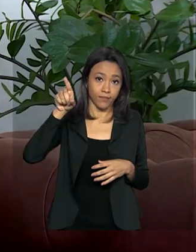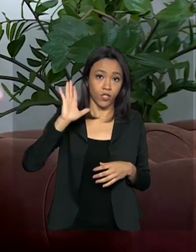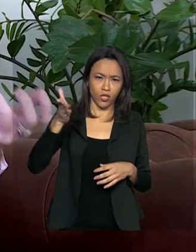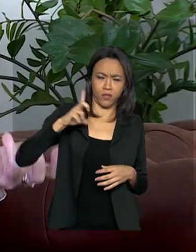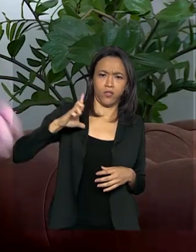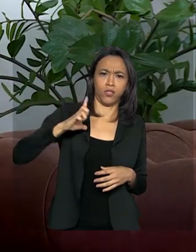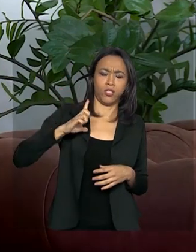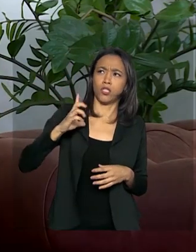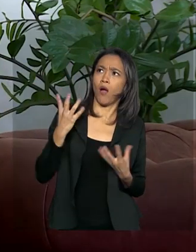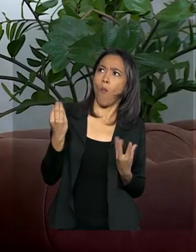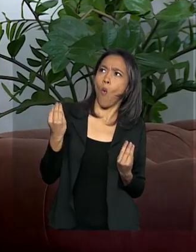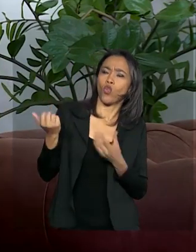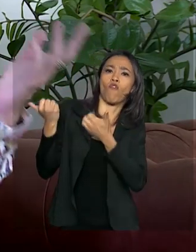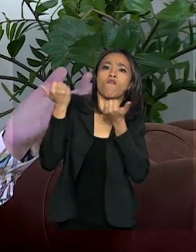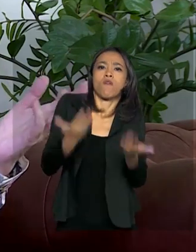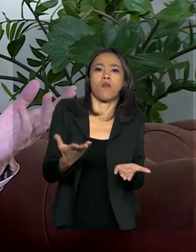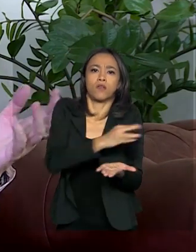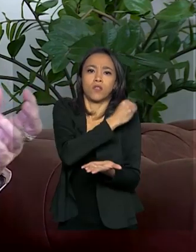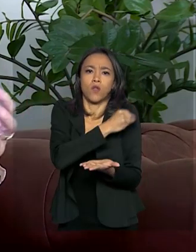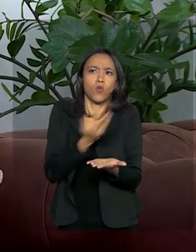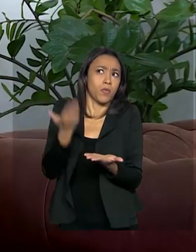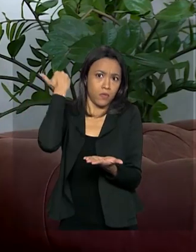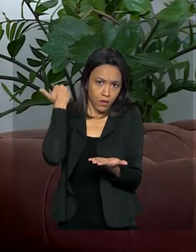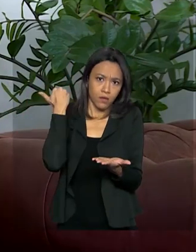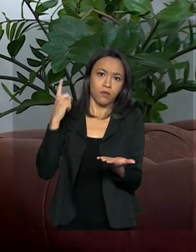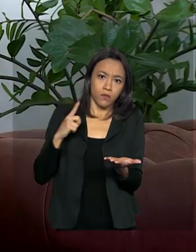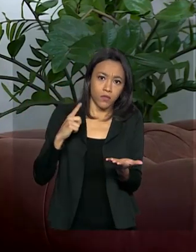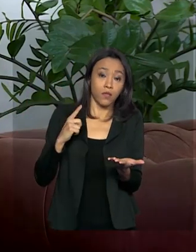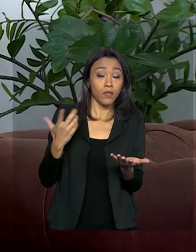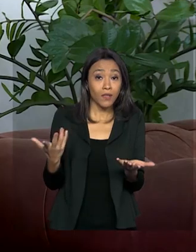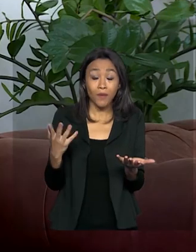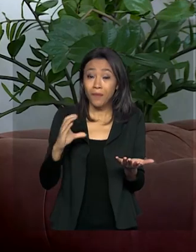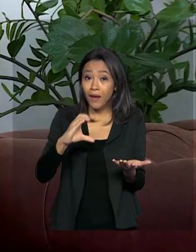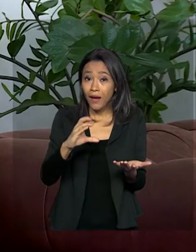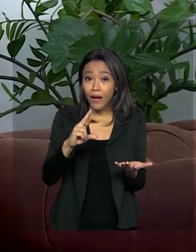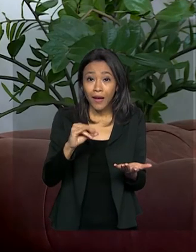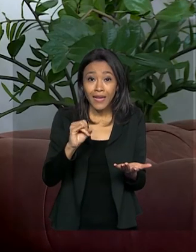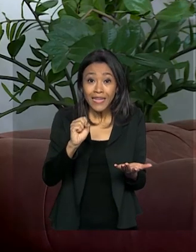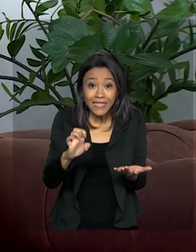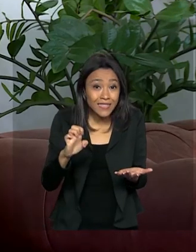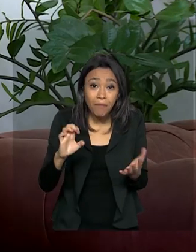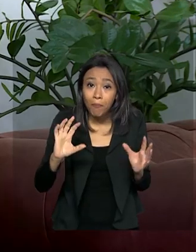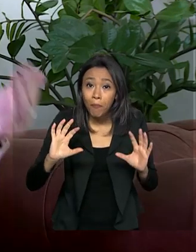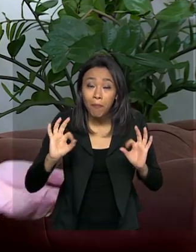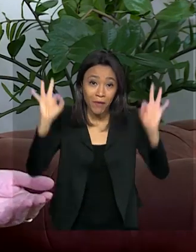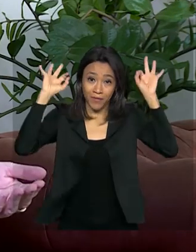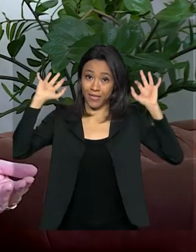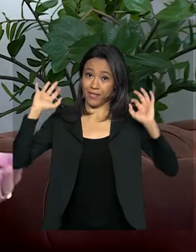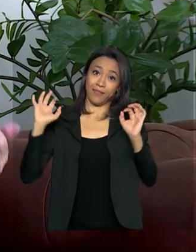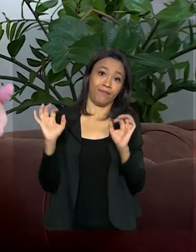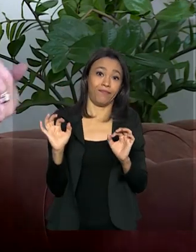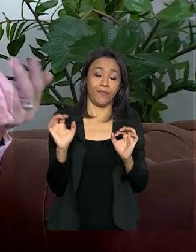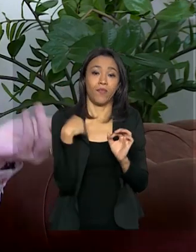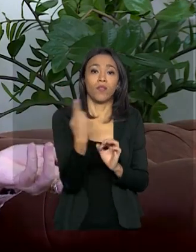uma um excesso de oferta no passado então a crise ficou mais do que perfeita não então